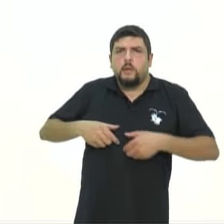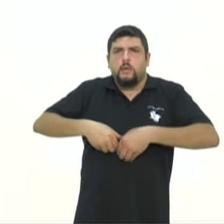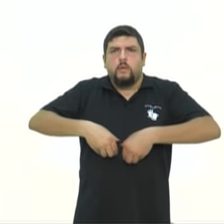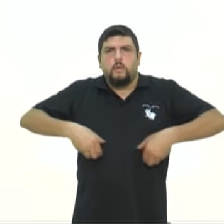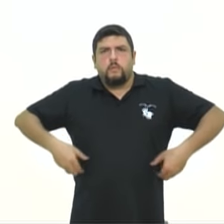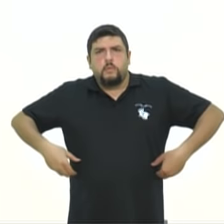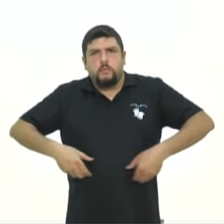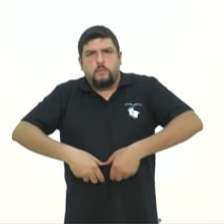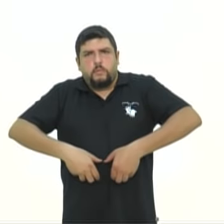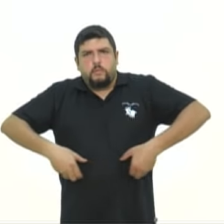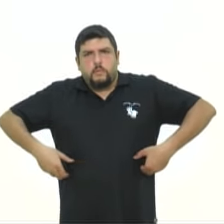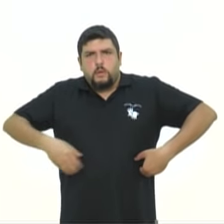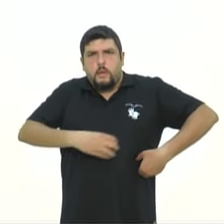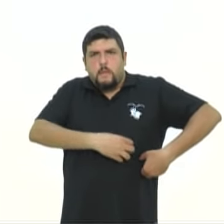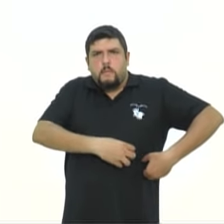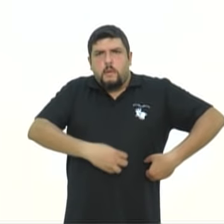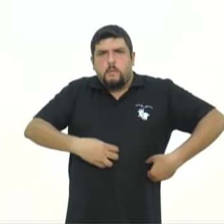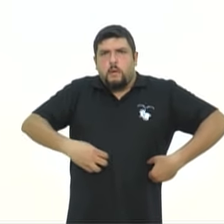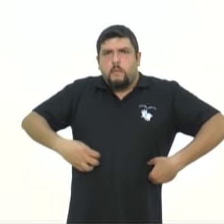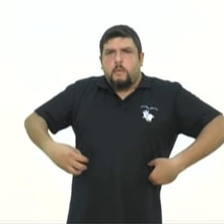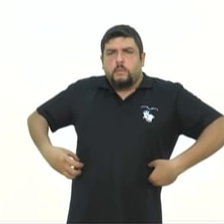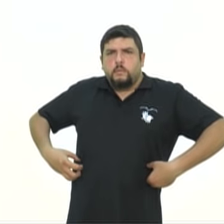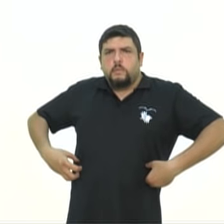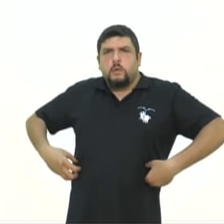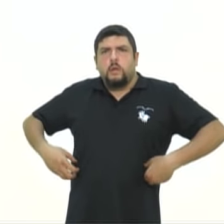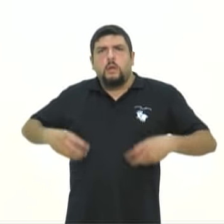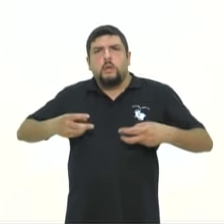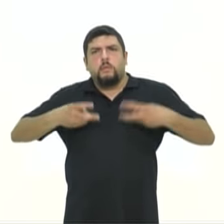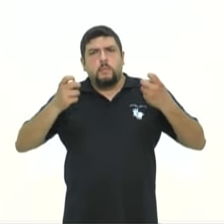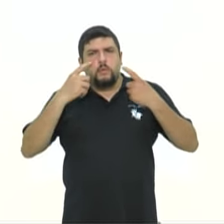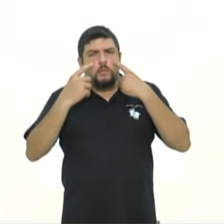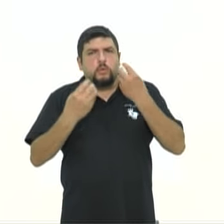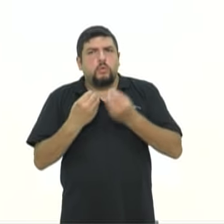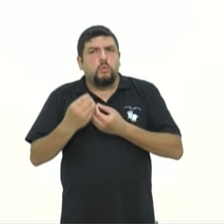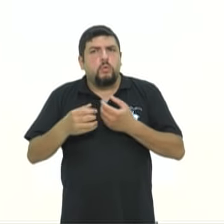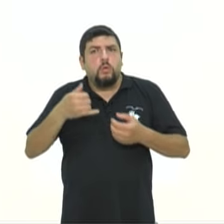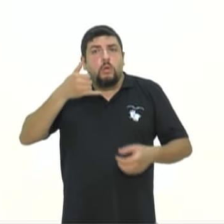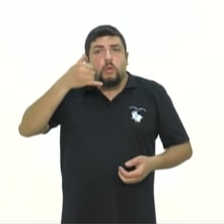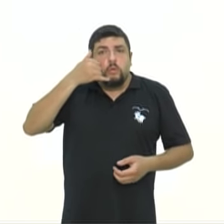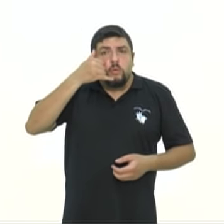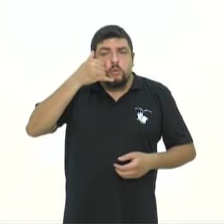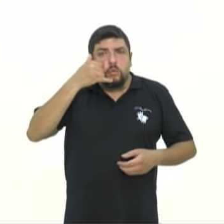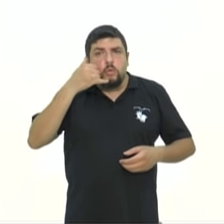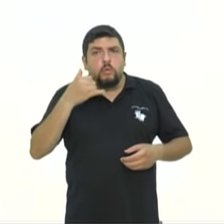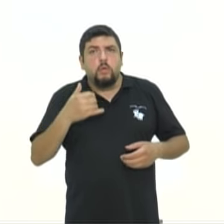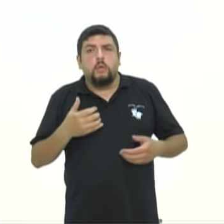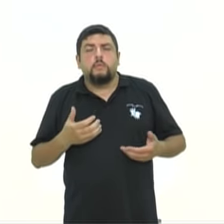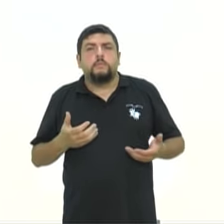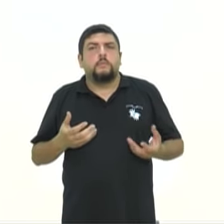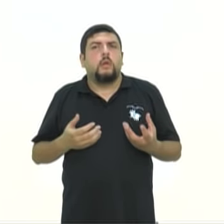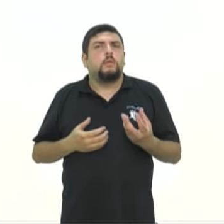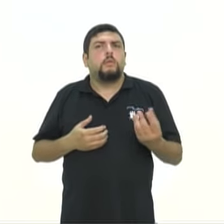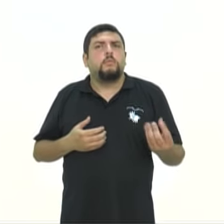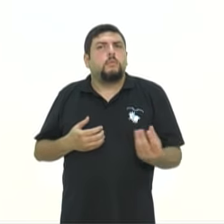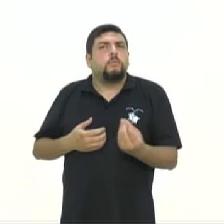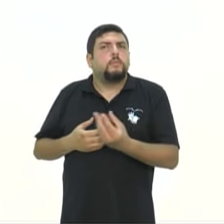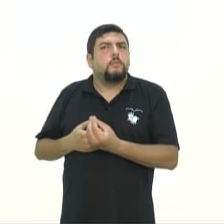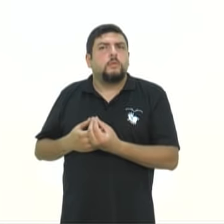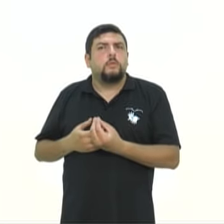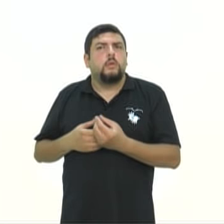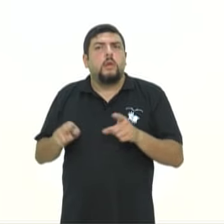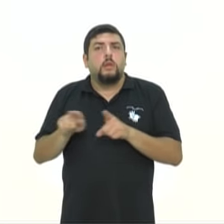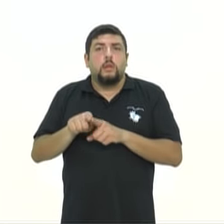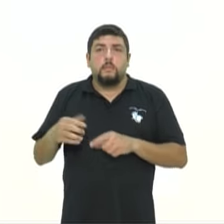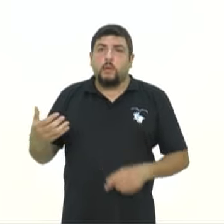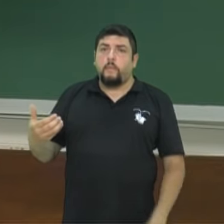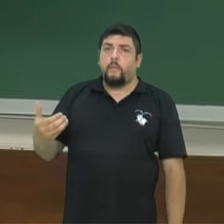na calça, daí nos bolsos das laterais da calça tem um celular em cada bolso e ainda ele tem um celular na mão dele, quer